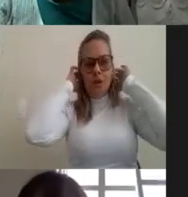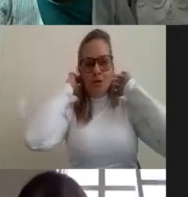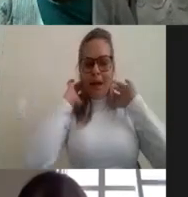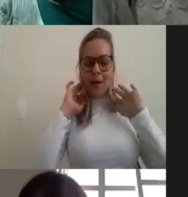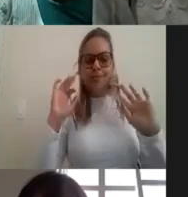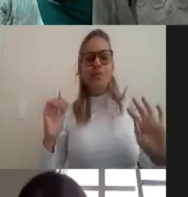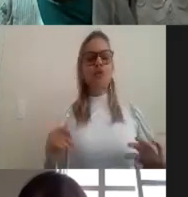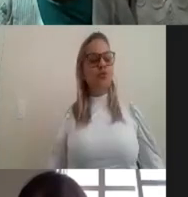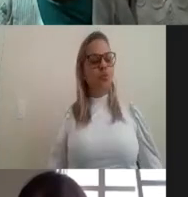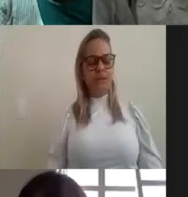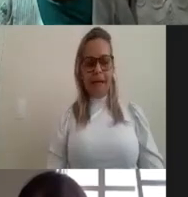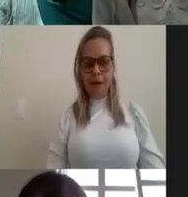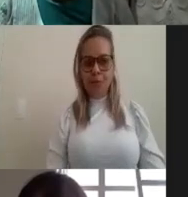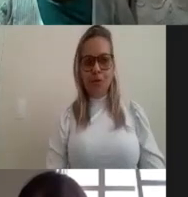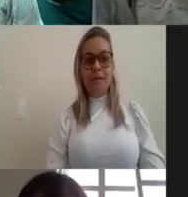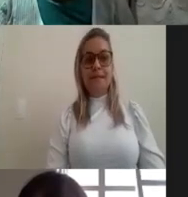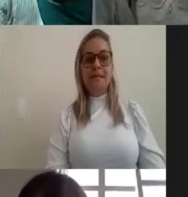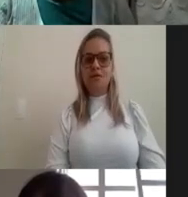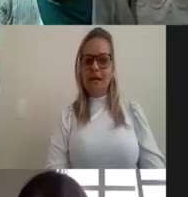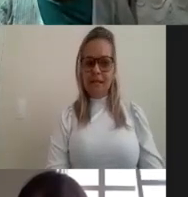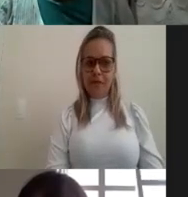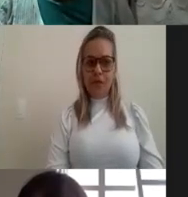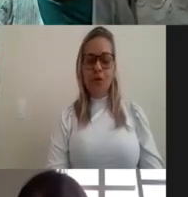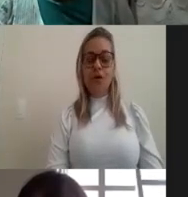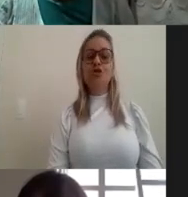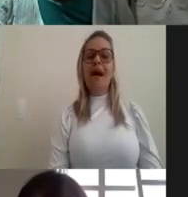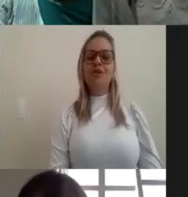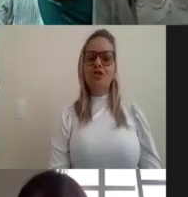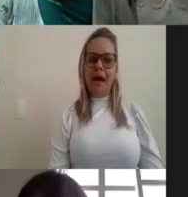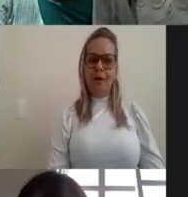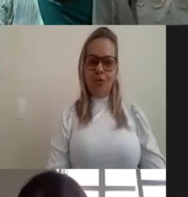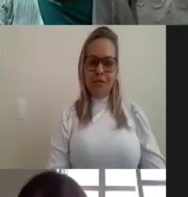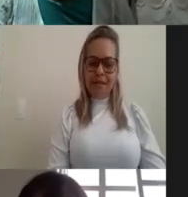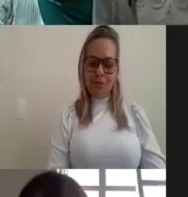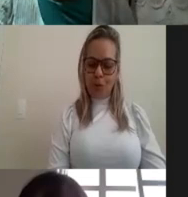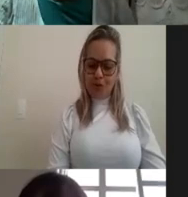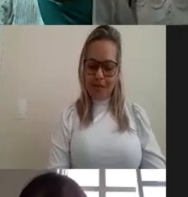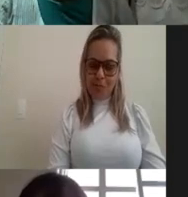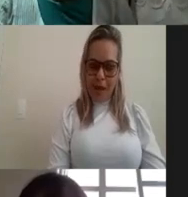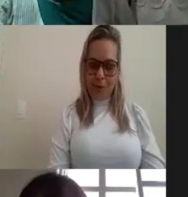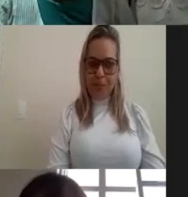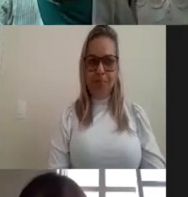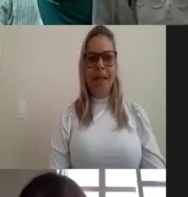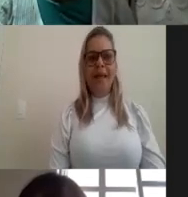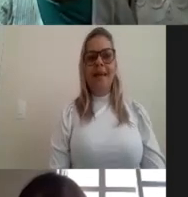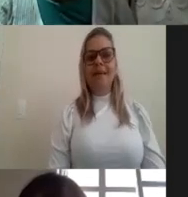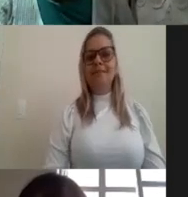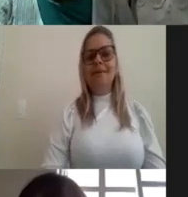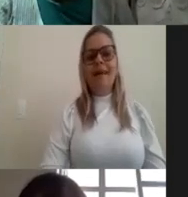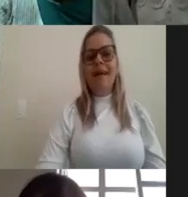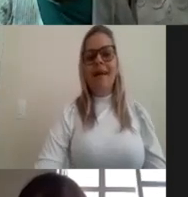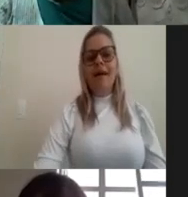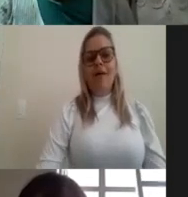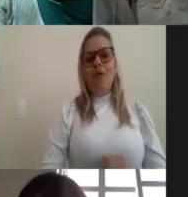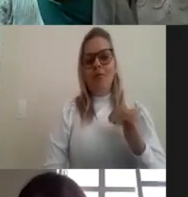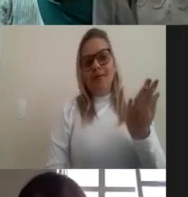gente, deu resultado, deu super certo, meus clientes saíram satisfeitos, já indicaram outros clientes procedimento. E